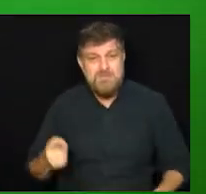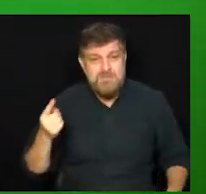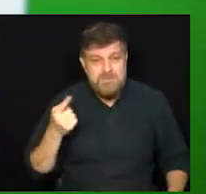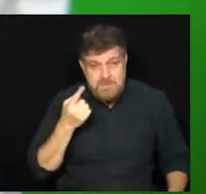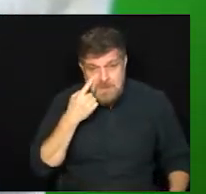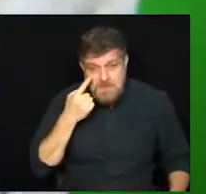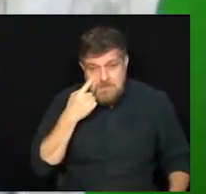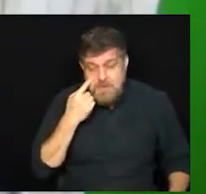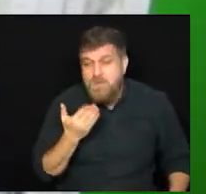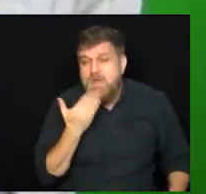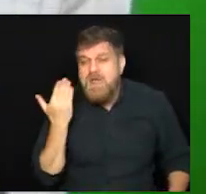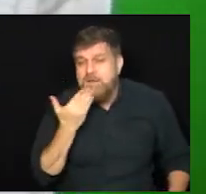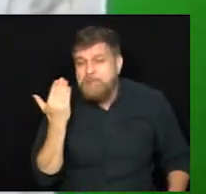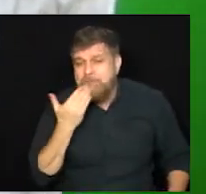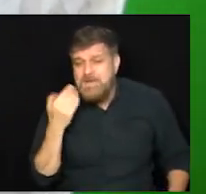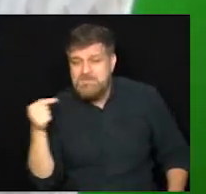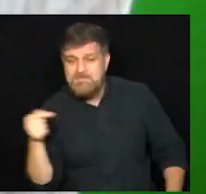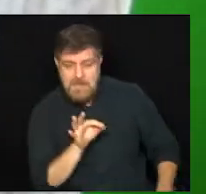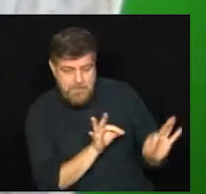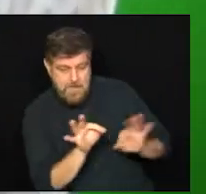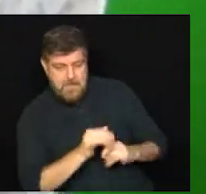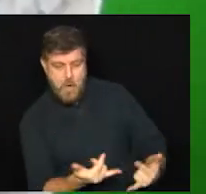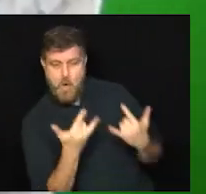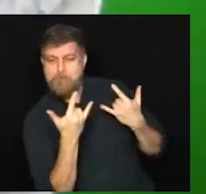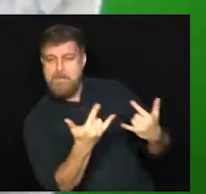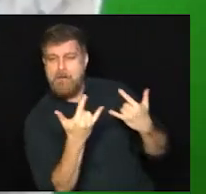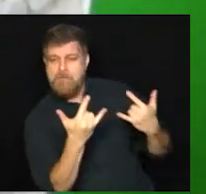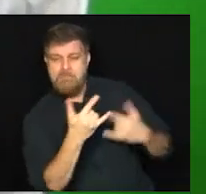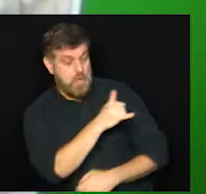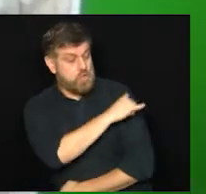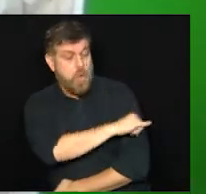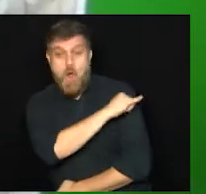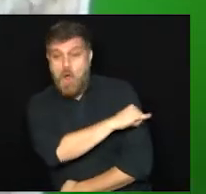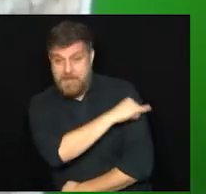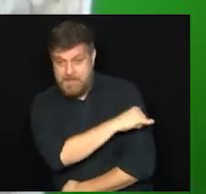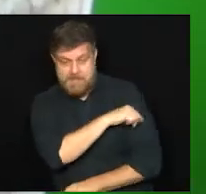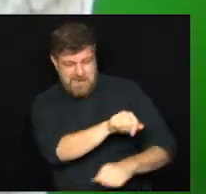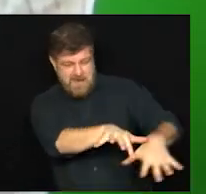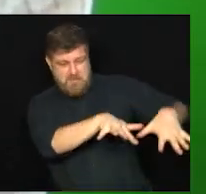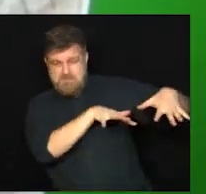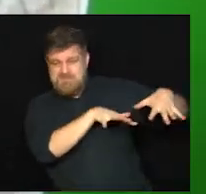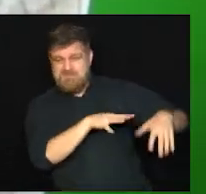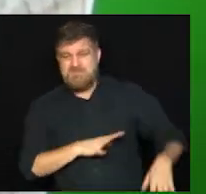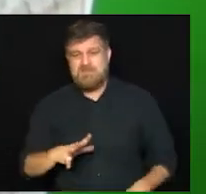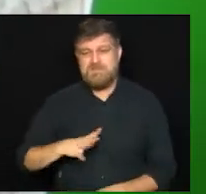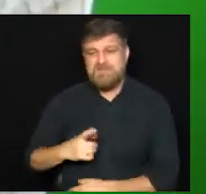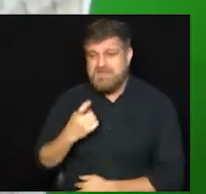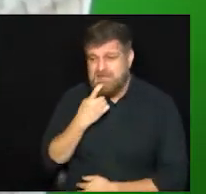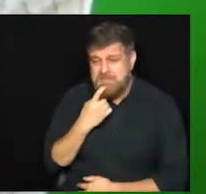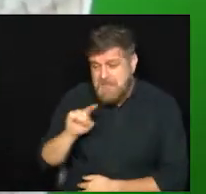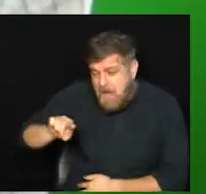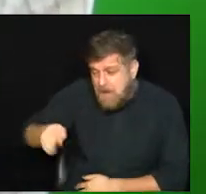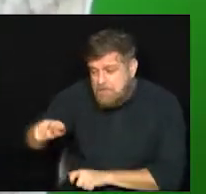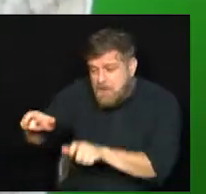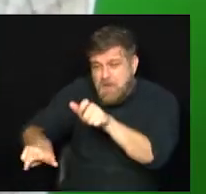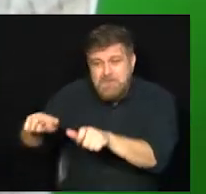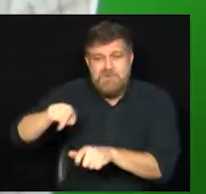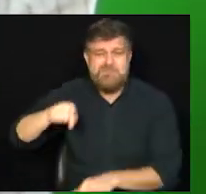mais fácil fazer um Rock in Rio no Rio de Janeiro do que fazer um evento para 1.000 pessoas em